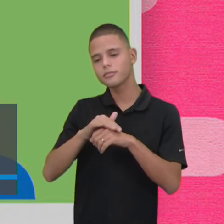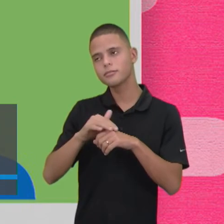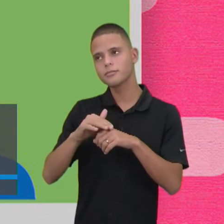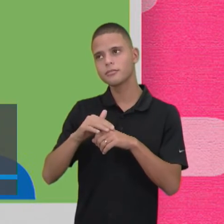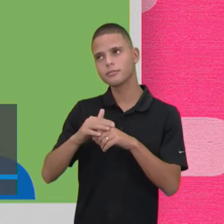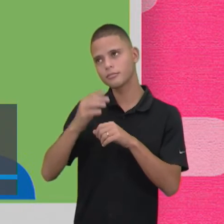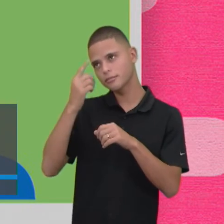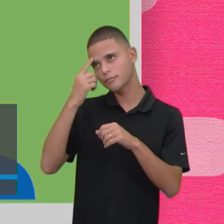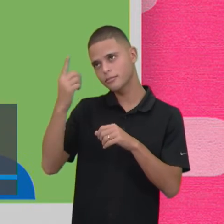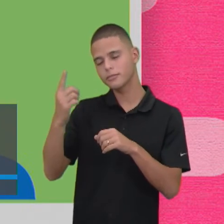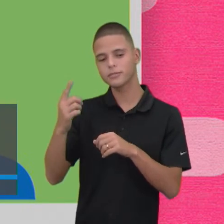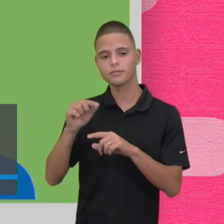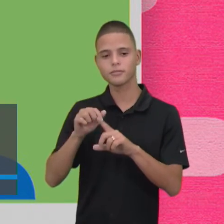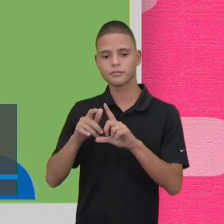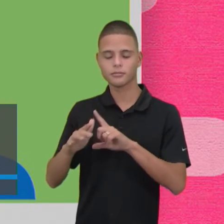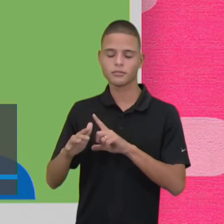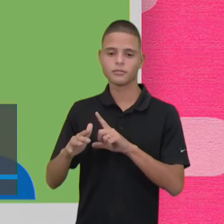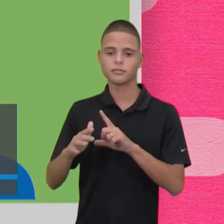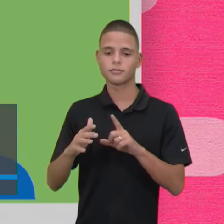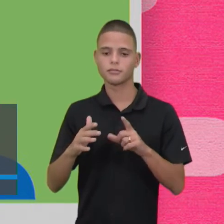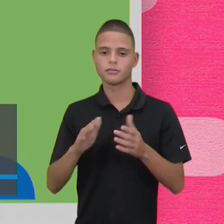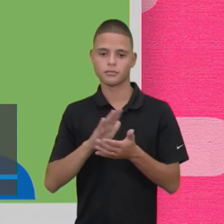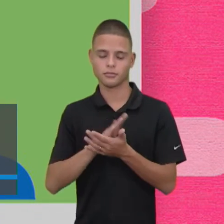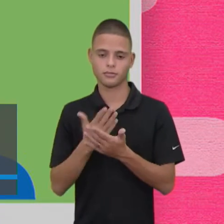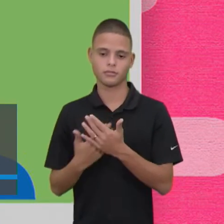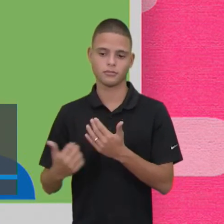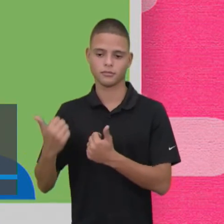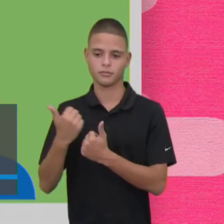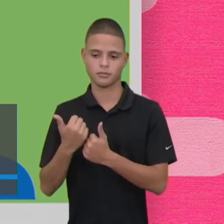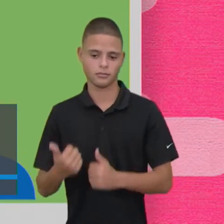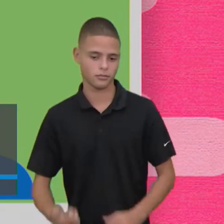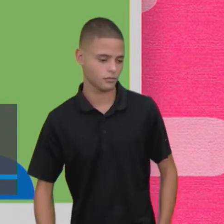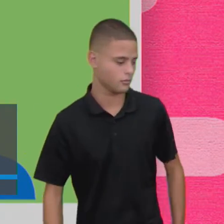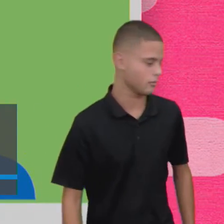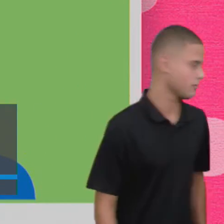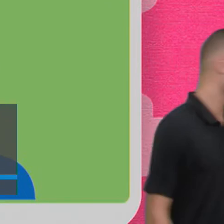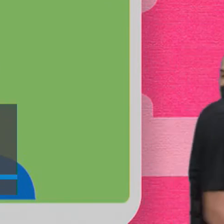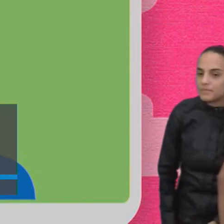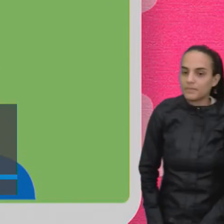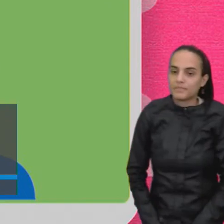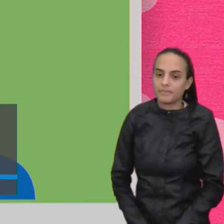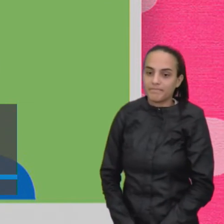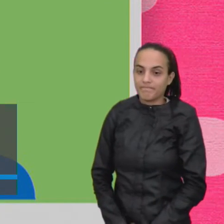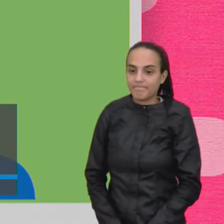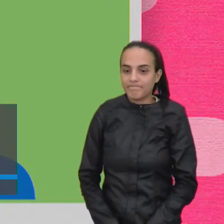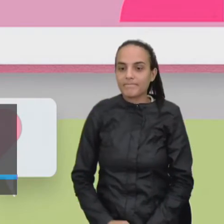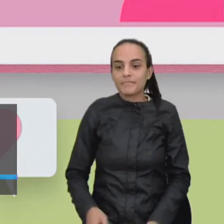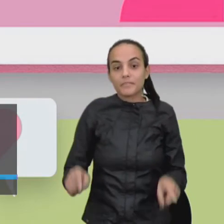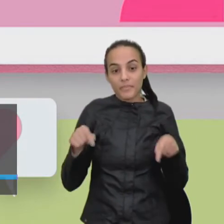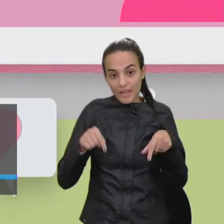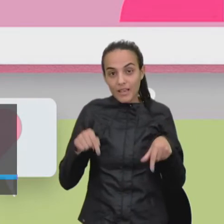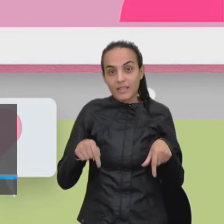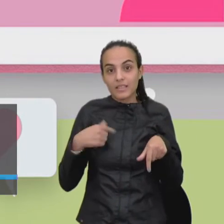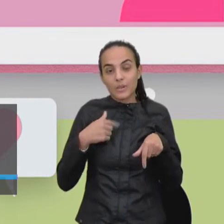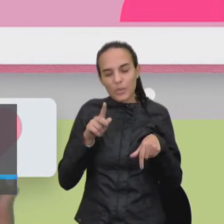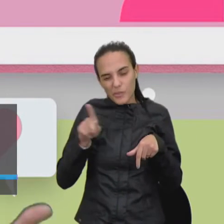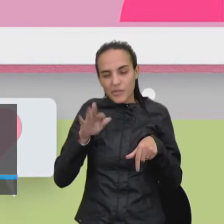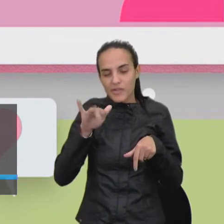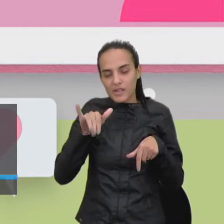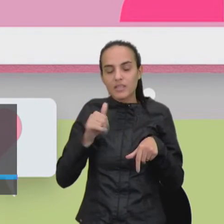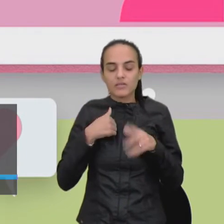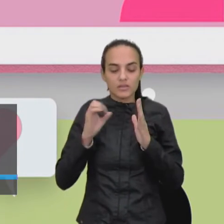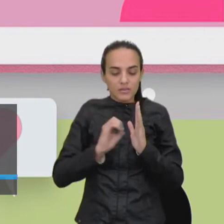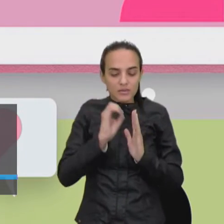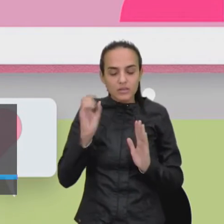ouviu falar daquele influenciador que fala desse assunto? Eu falo, nossa, não, mas vou lá ver, que legal. E aprendo coisas novas. Aqui, no Centro de Mídias, a gente